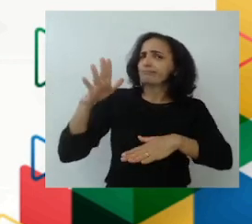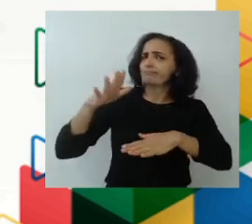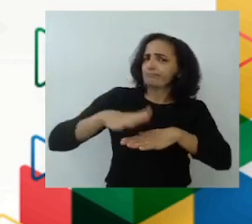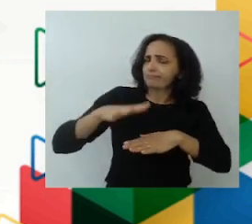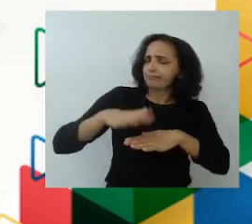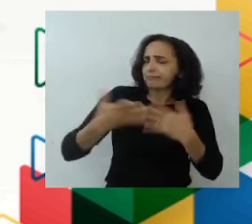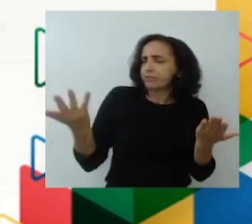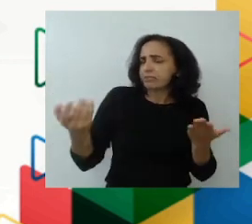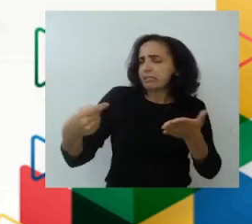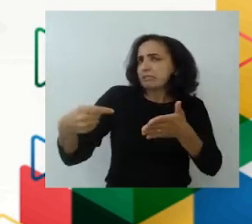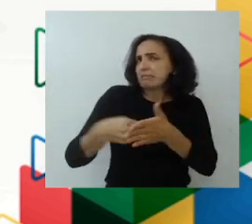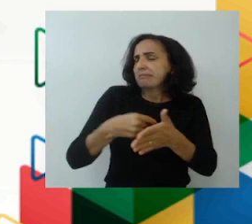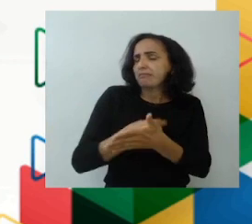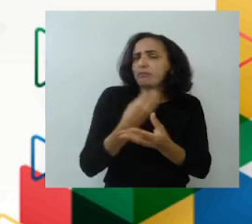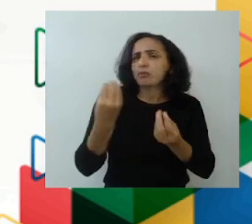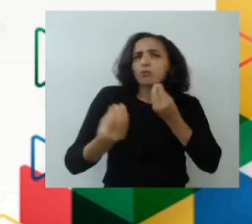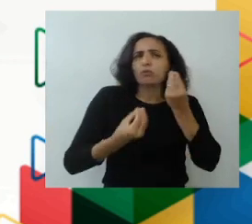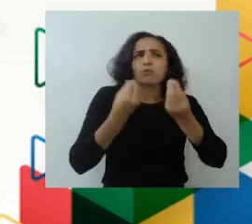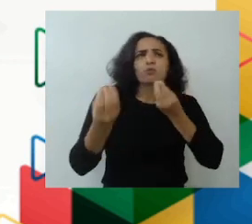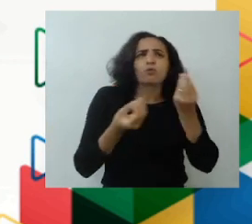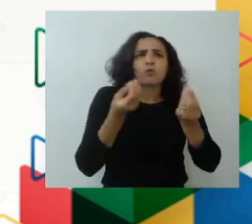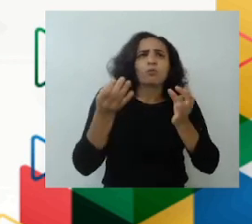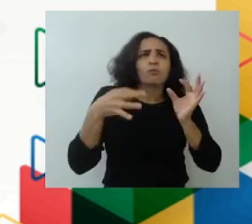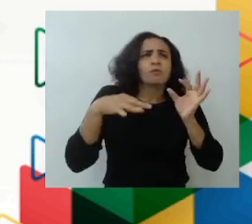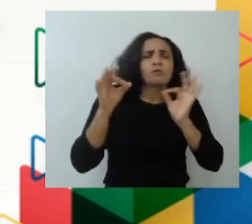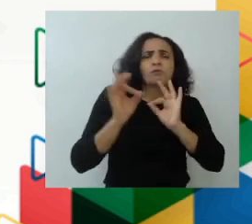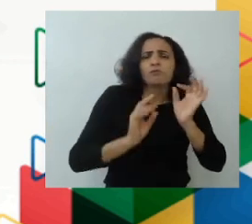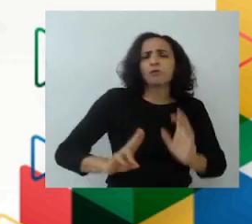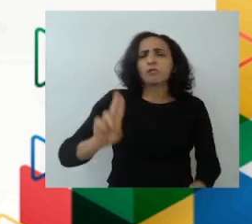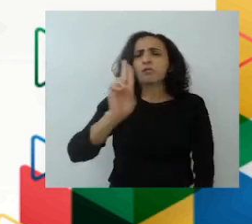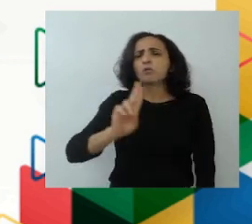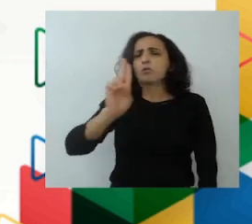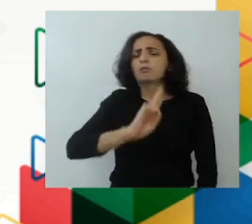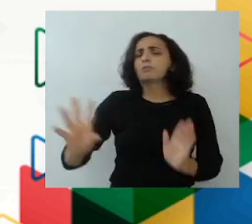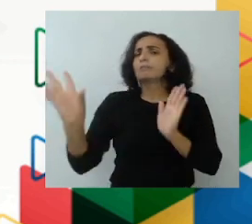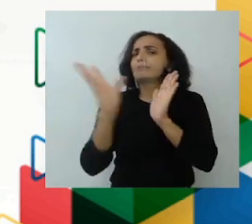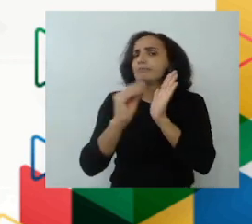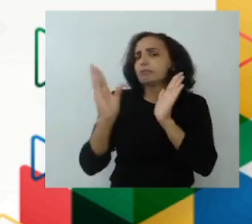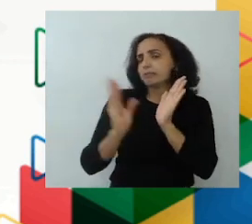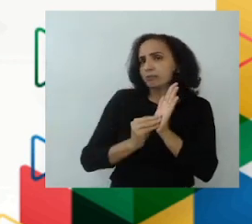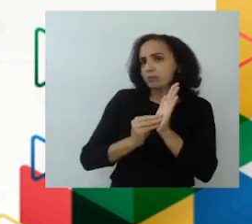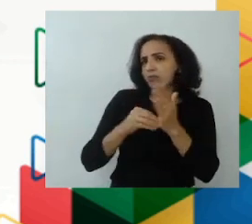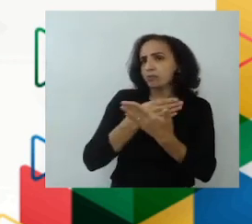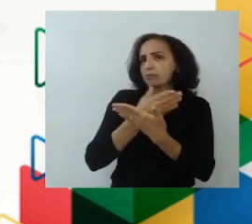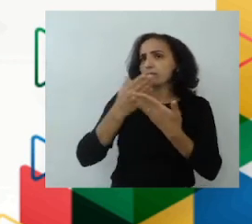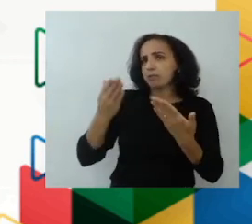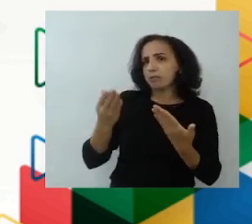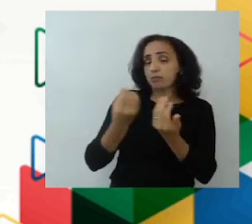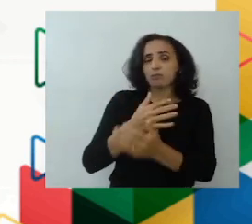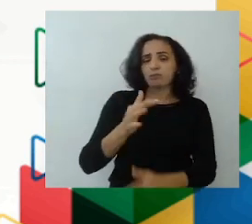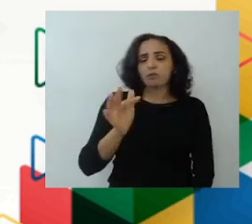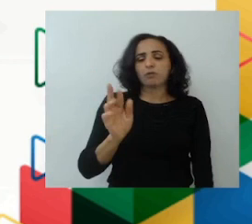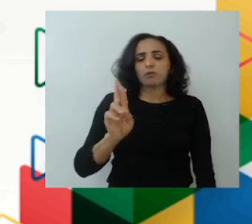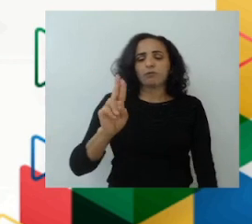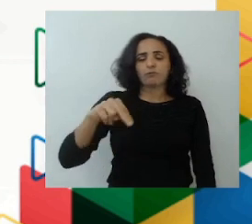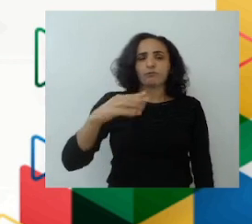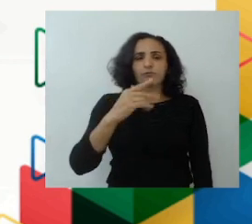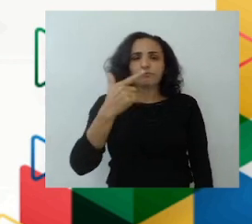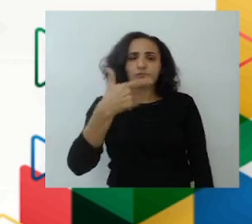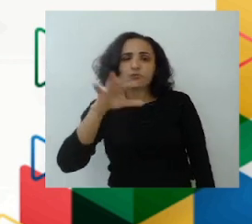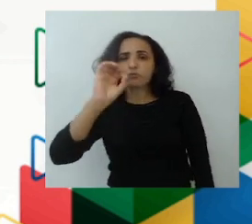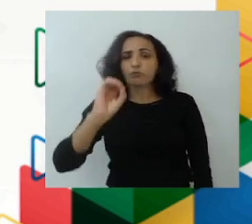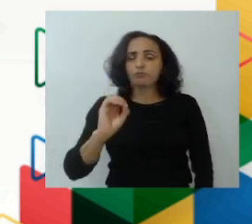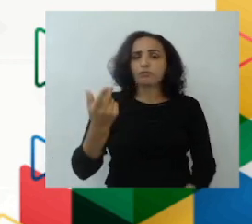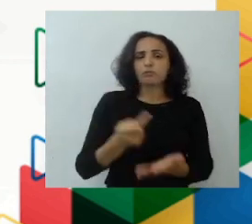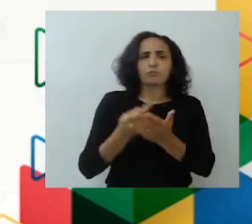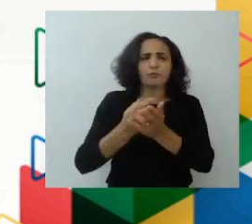a gente se pergunta onde é que eu vou aplicar este conteúdo. A função polinomial do segundo grau ela tem